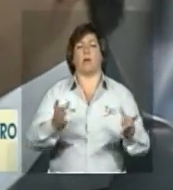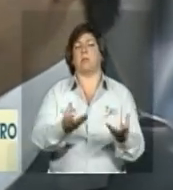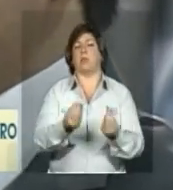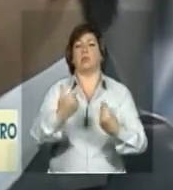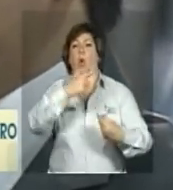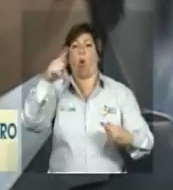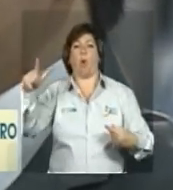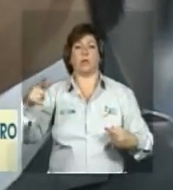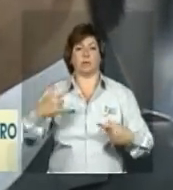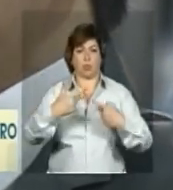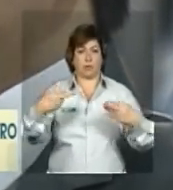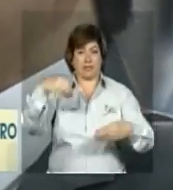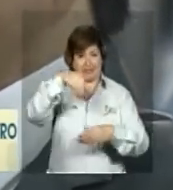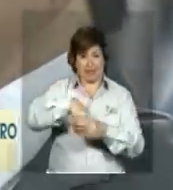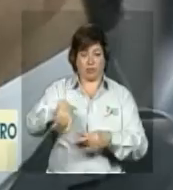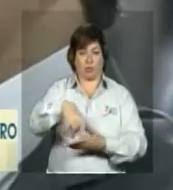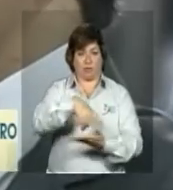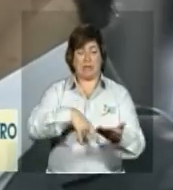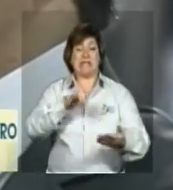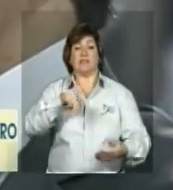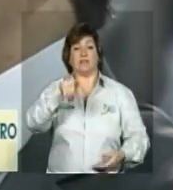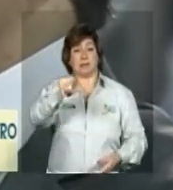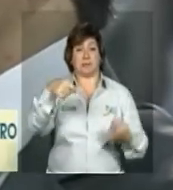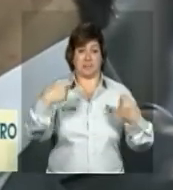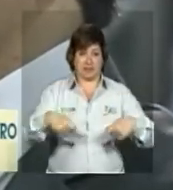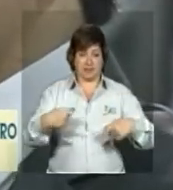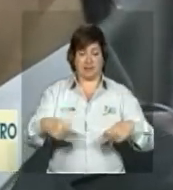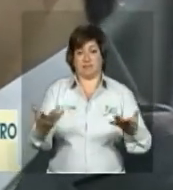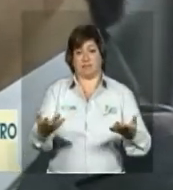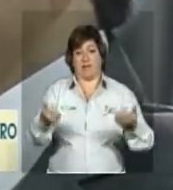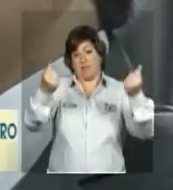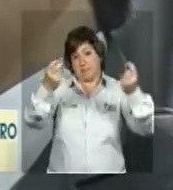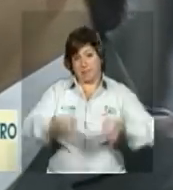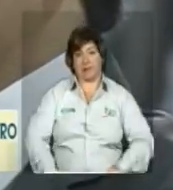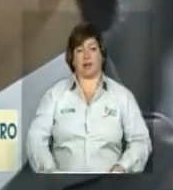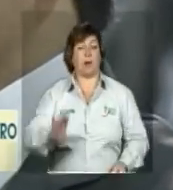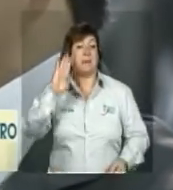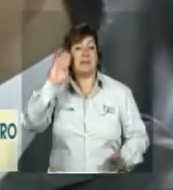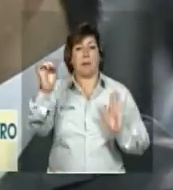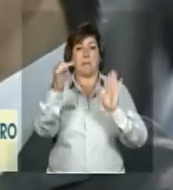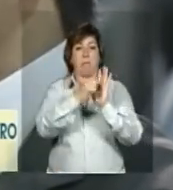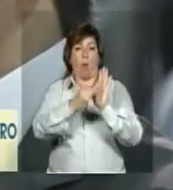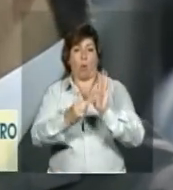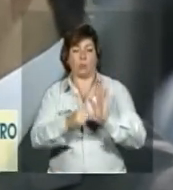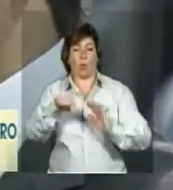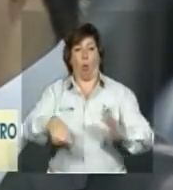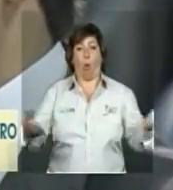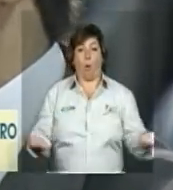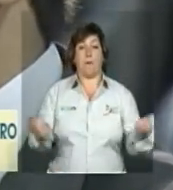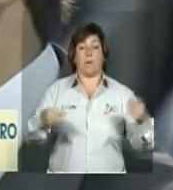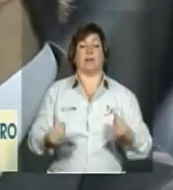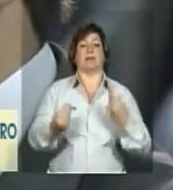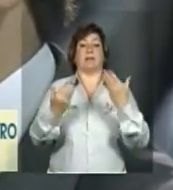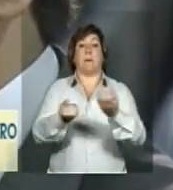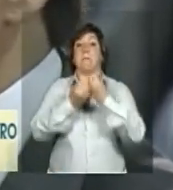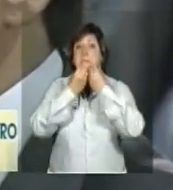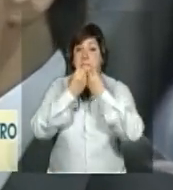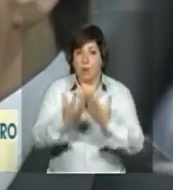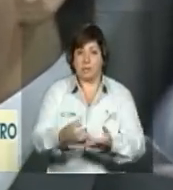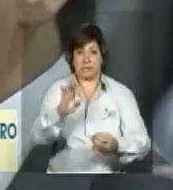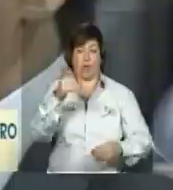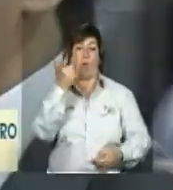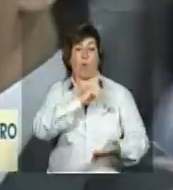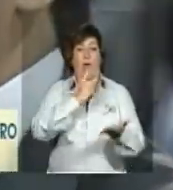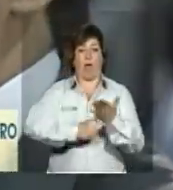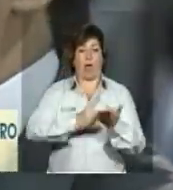pontos do documento. Se o senhor tivesse que enumerar os principais pontos que hoje podem trazer um grande benefício se conseguirem um acordo sobre